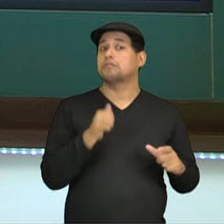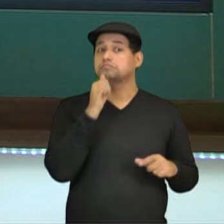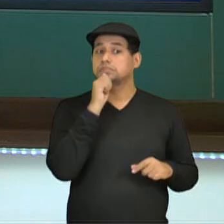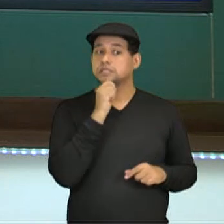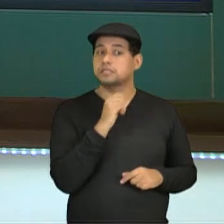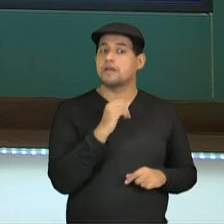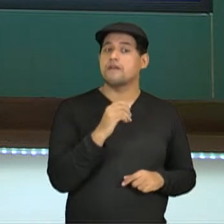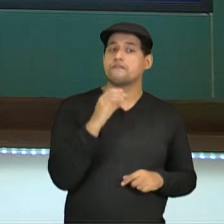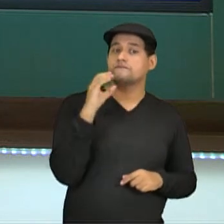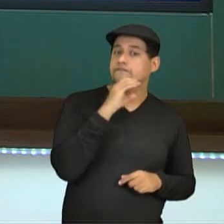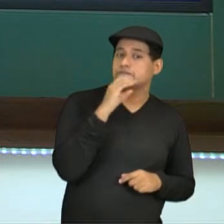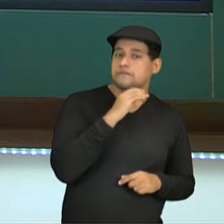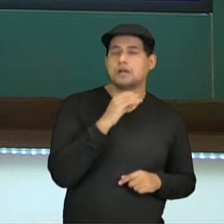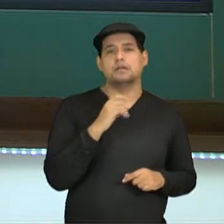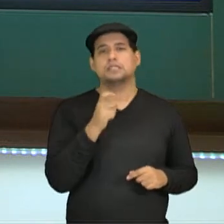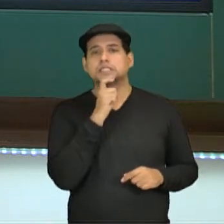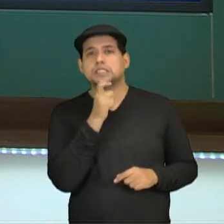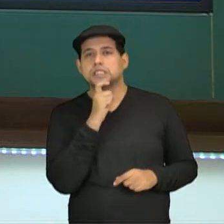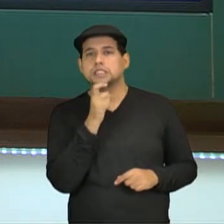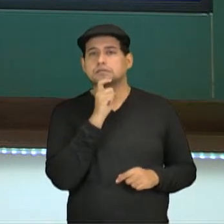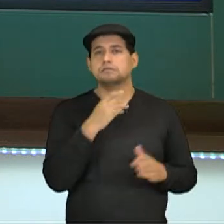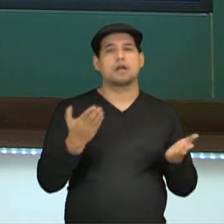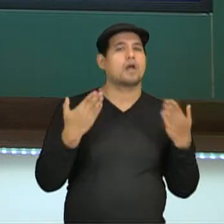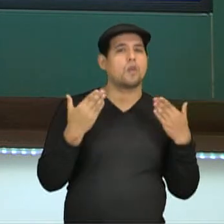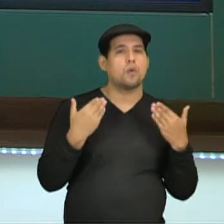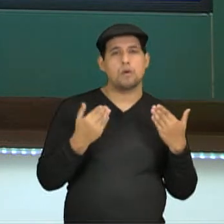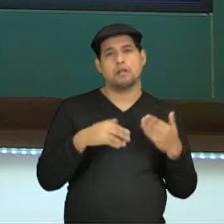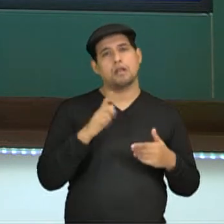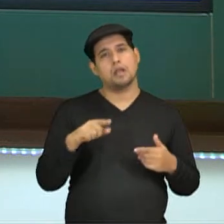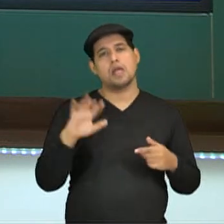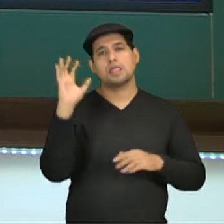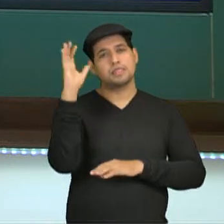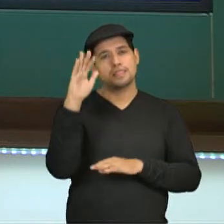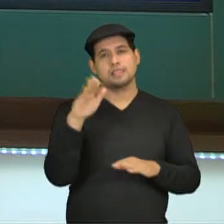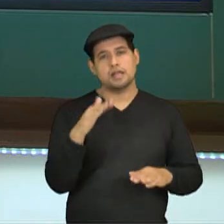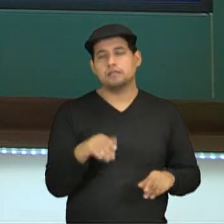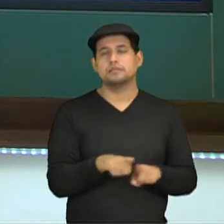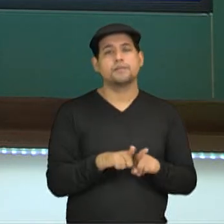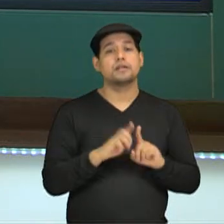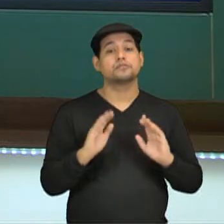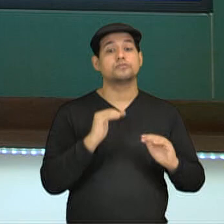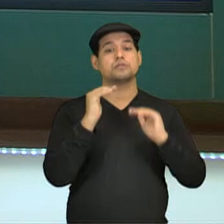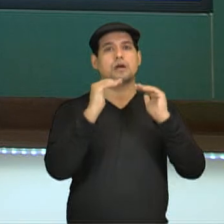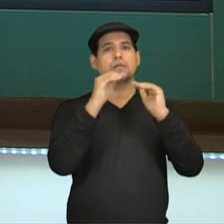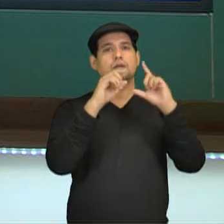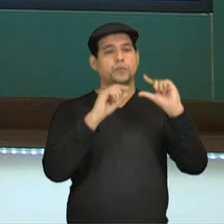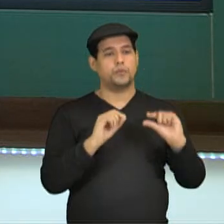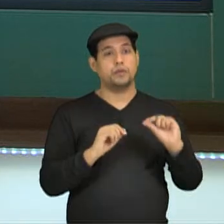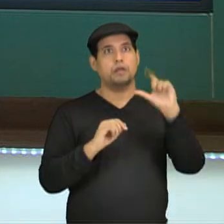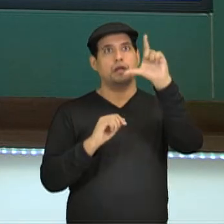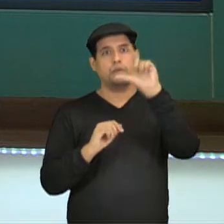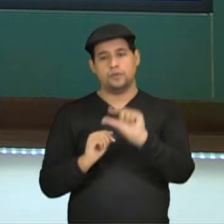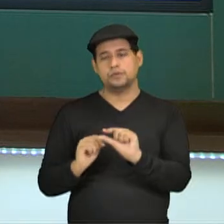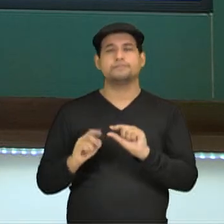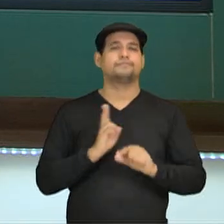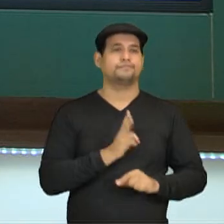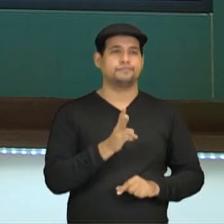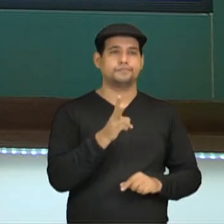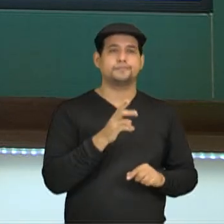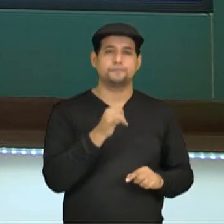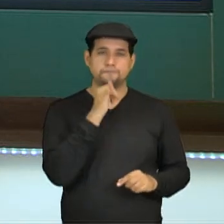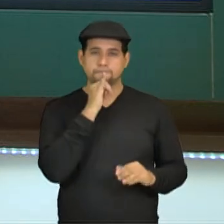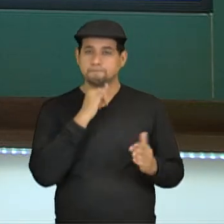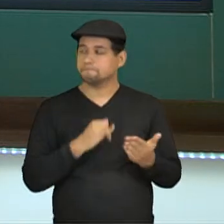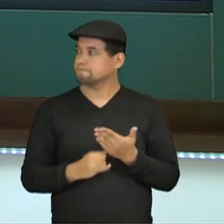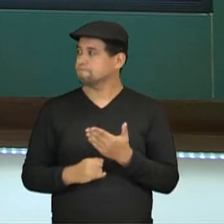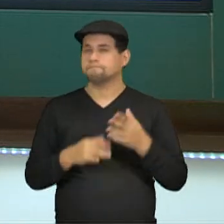se é verão, inverno, tal, mas isso acontece. Temperatura mínima sobe e depois despenca novamente. Olha um exemplo